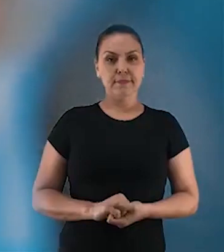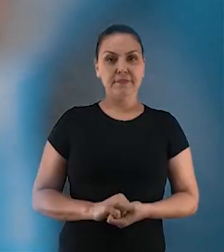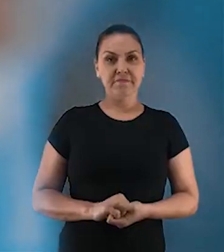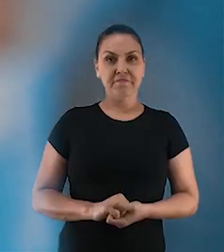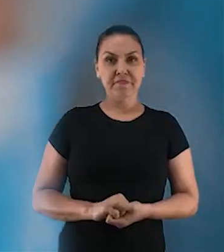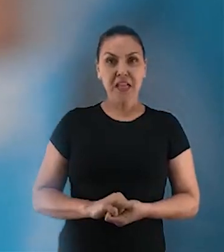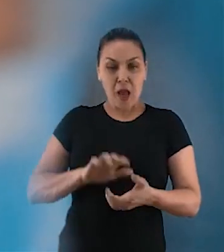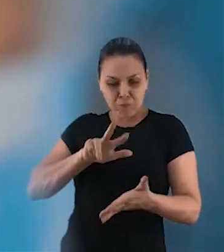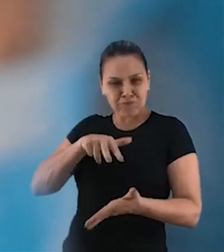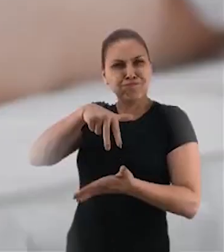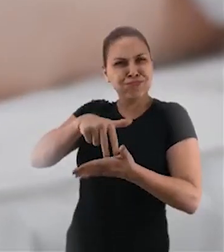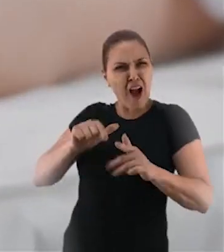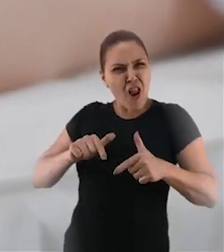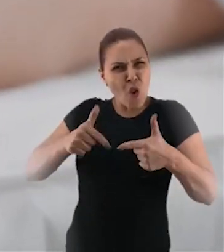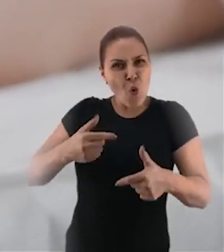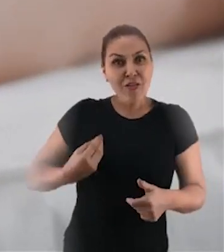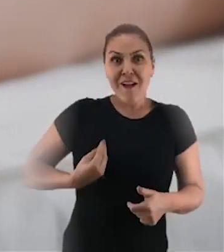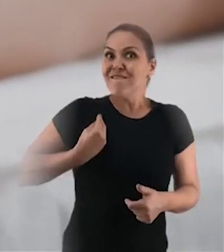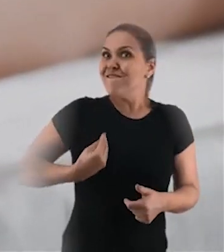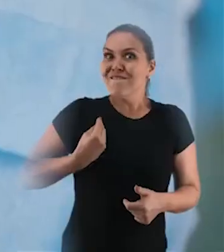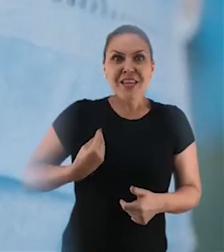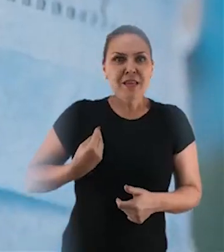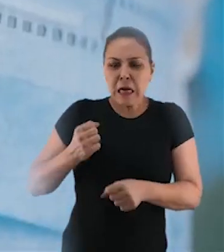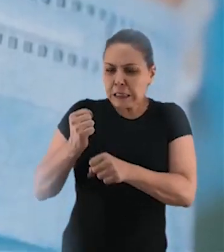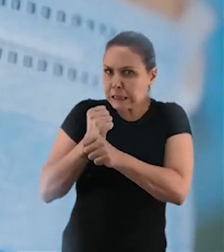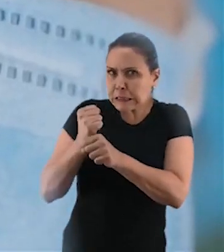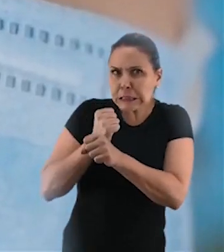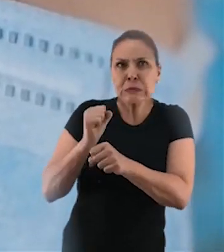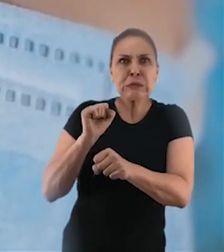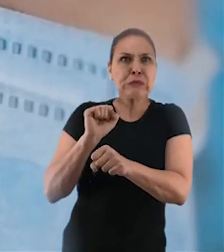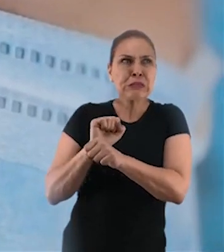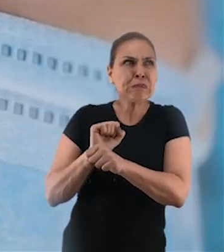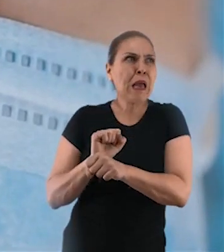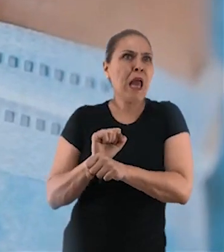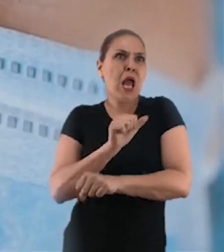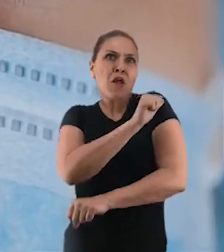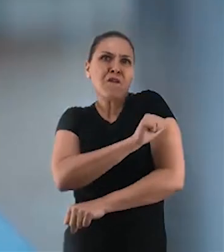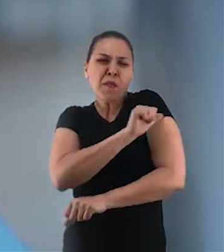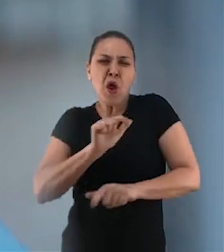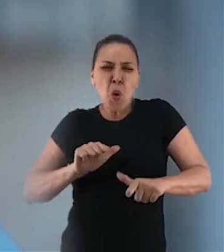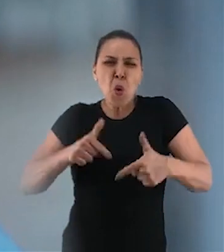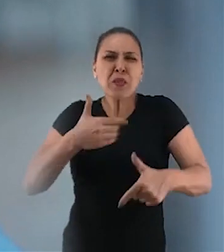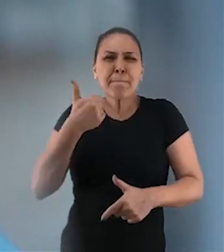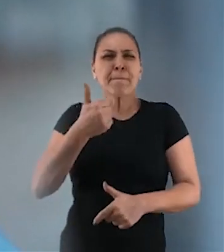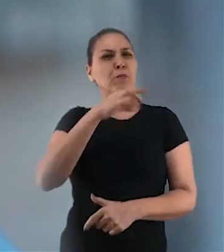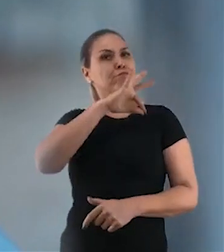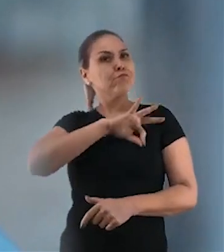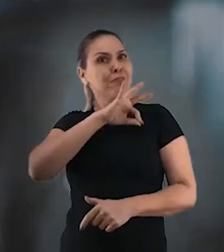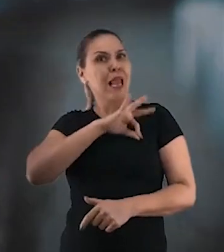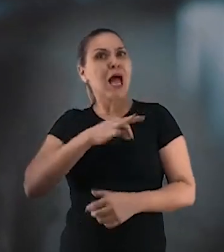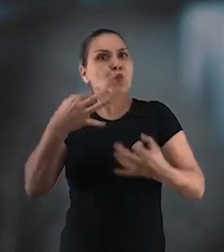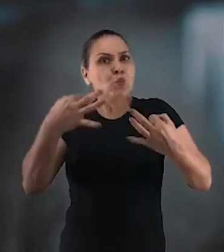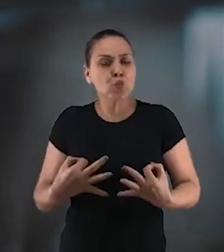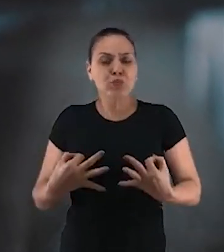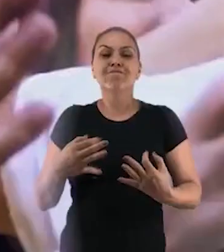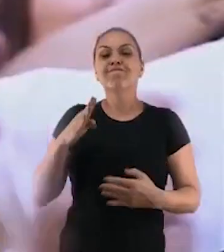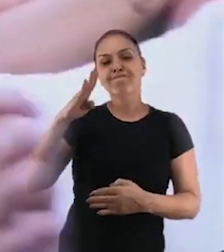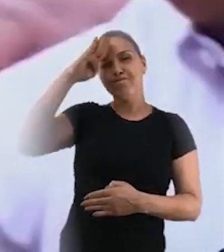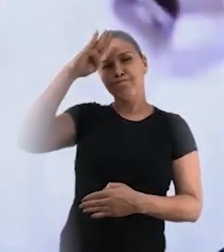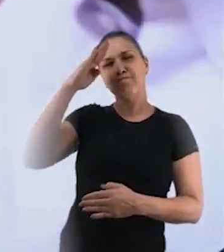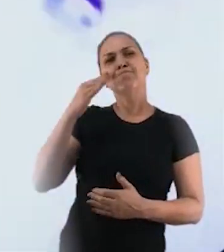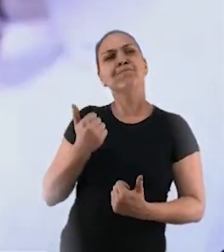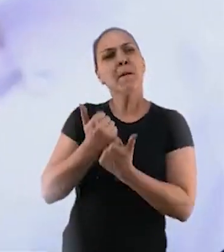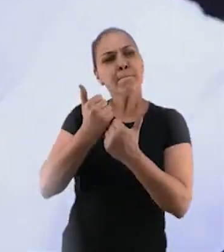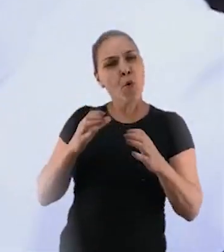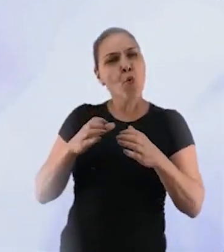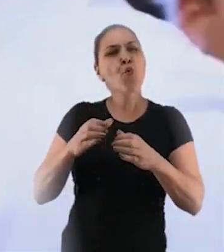Eles estão na linha de frente pela vida. Há anos, os enfermeiros lutam por melhores condições e salários justos. O Bolsonaro está junto